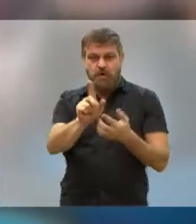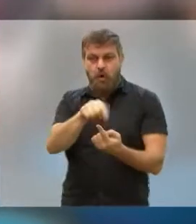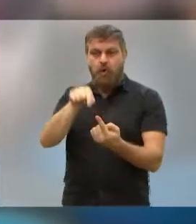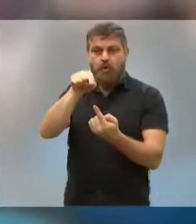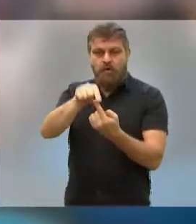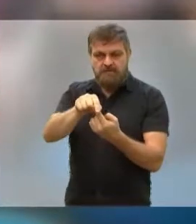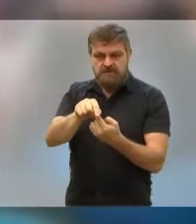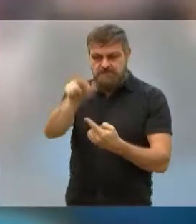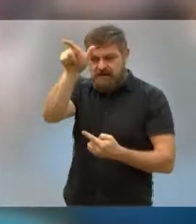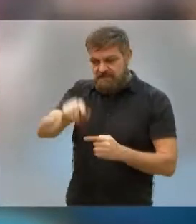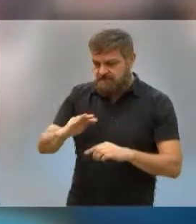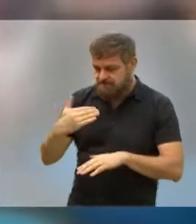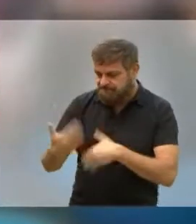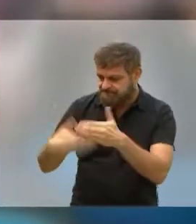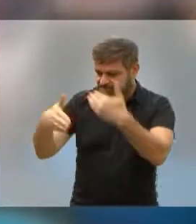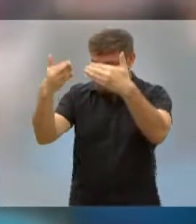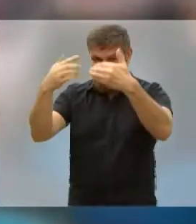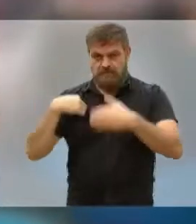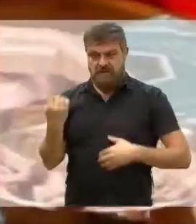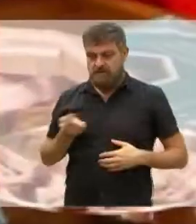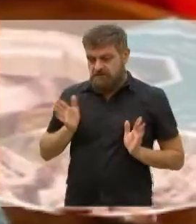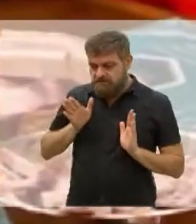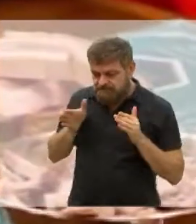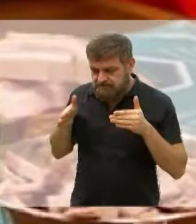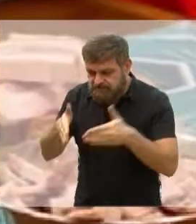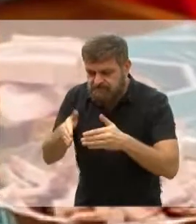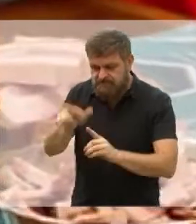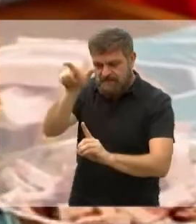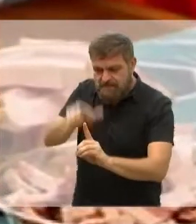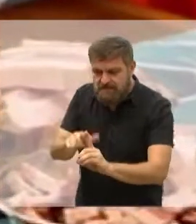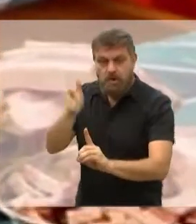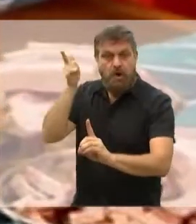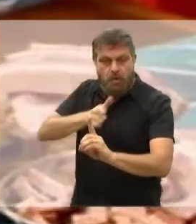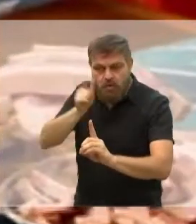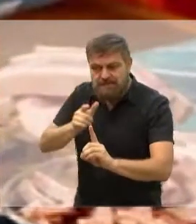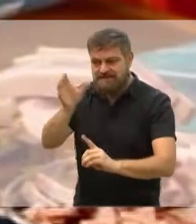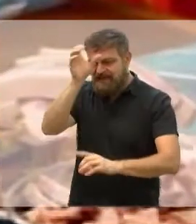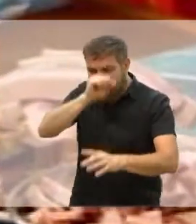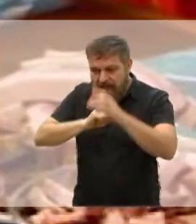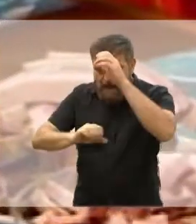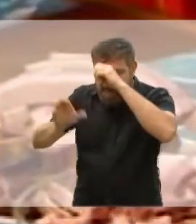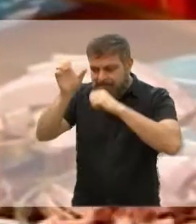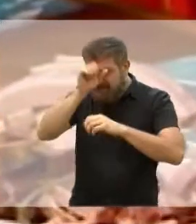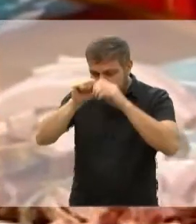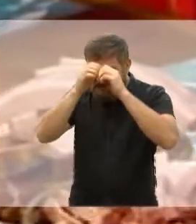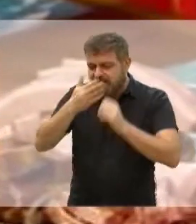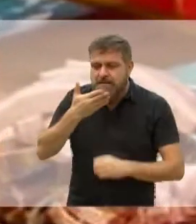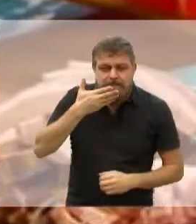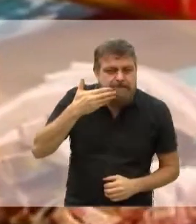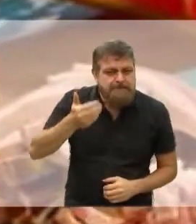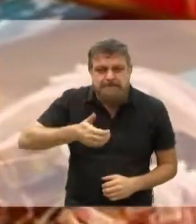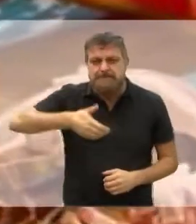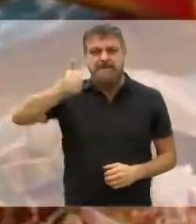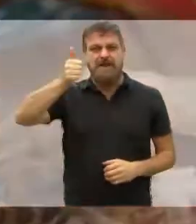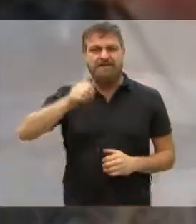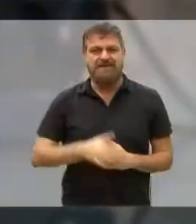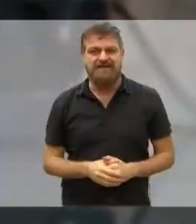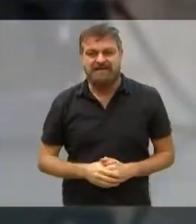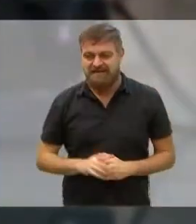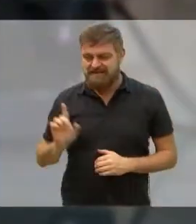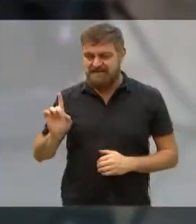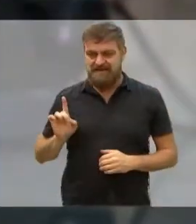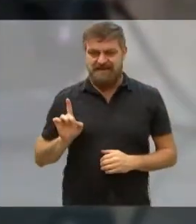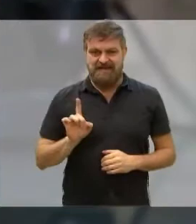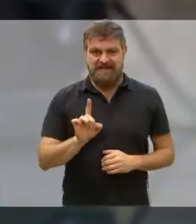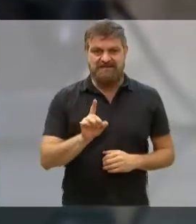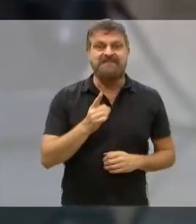para reabilitar. O nosso olhar sempre é a reabilitação, para que eles se desenvolvam, para que eles aprendam, para que eles melhorem. E